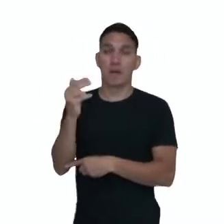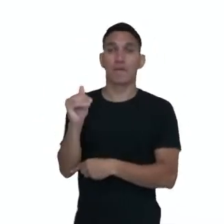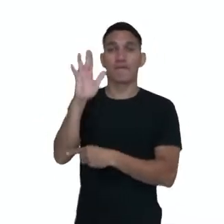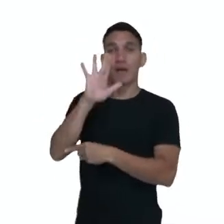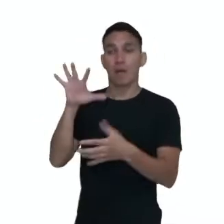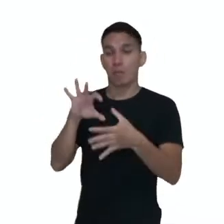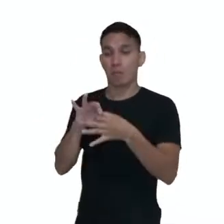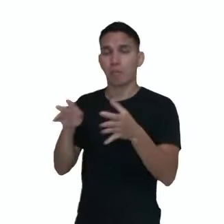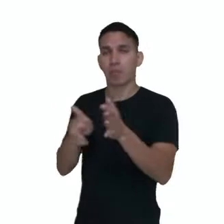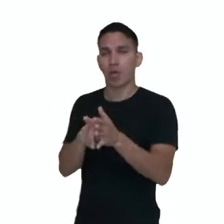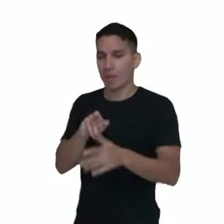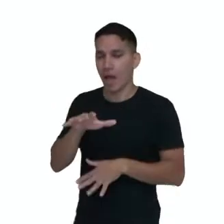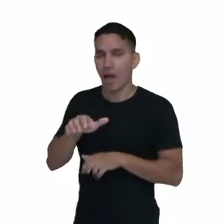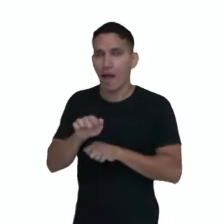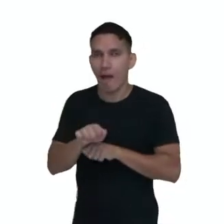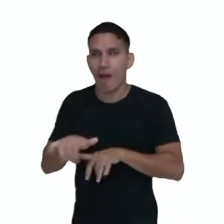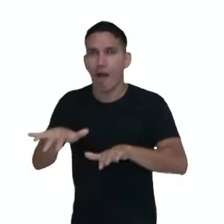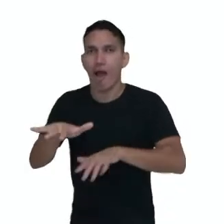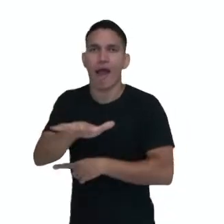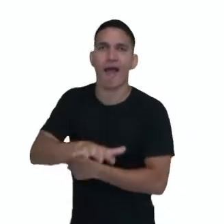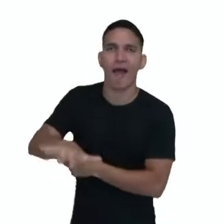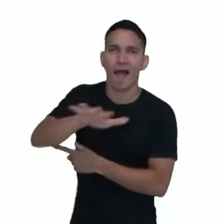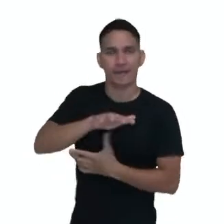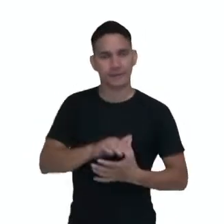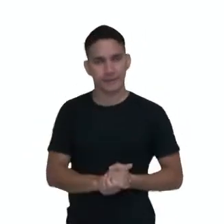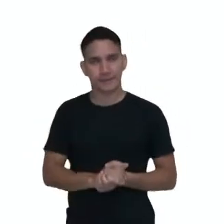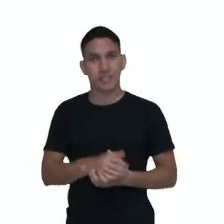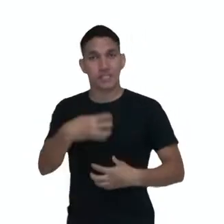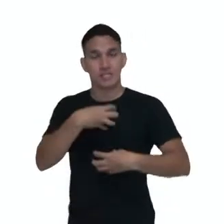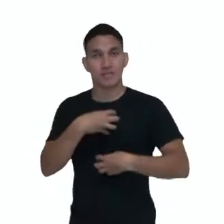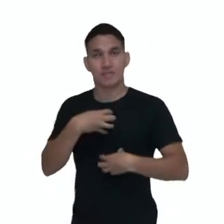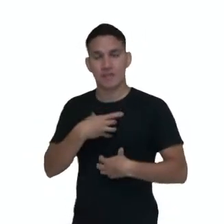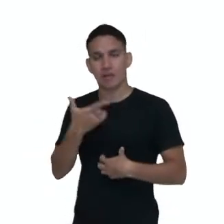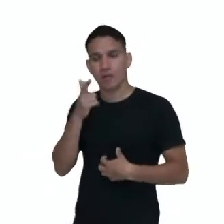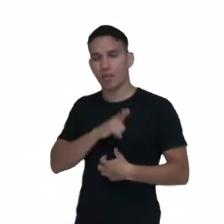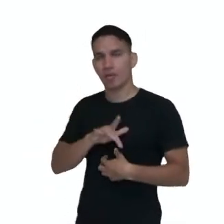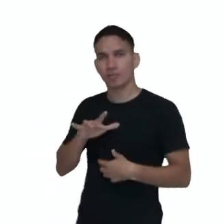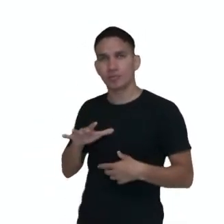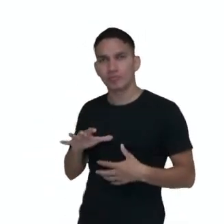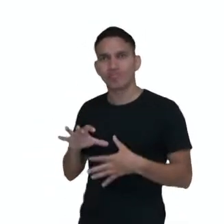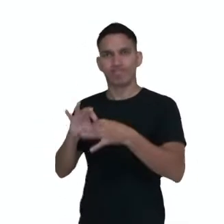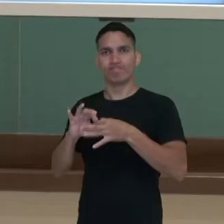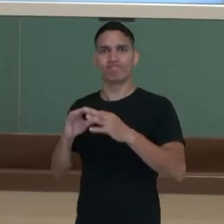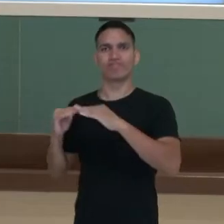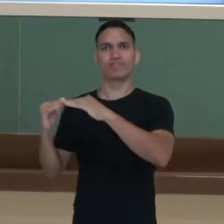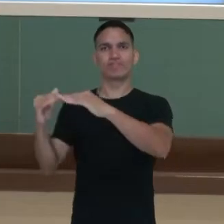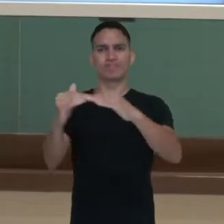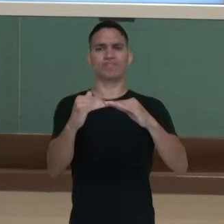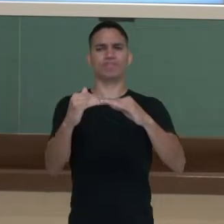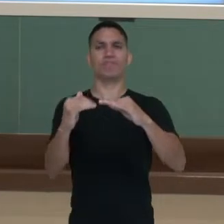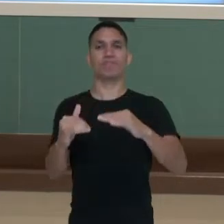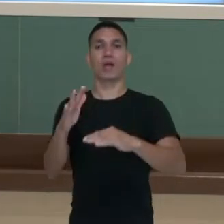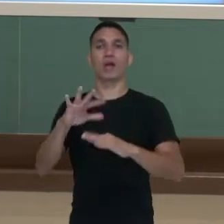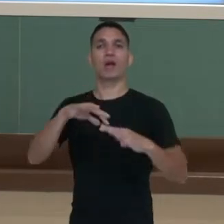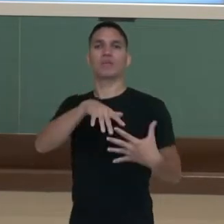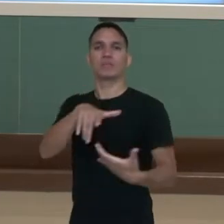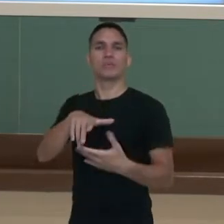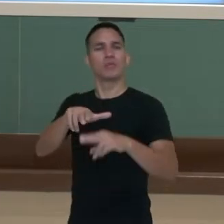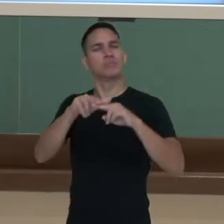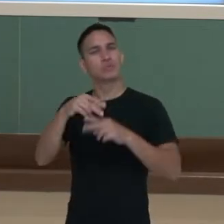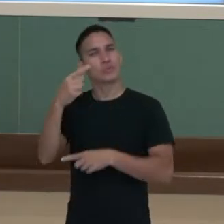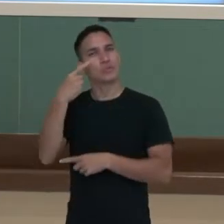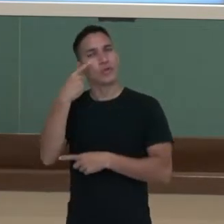território, ok? Como forma de exercer a hegemonia mundial. Então, por isso que eu falei que essa ideia, então,